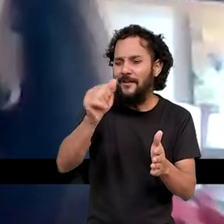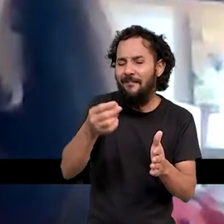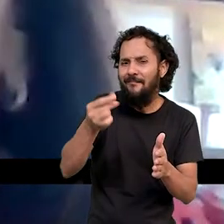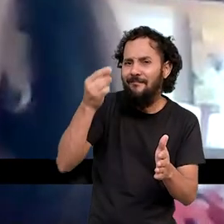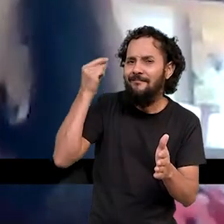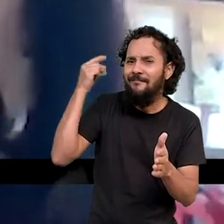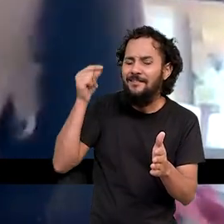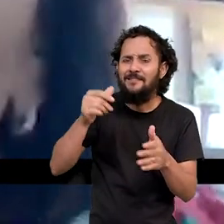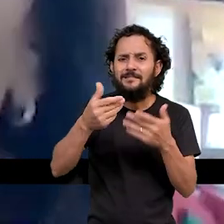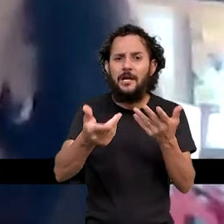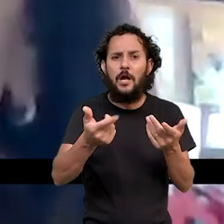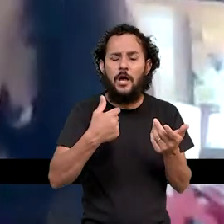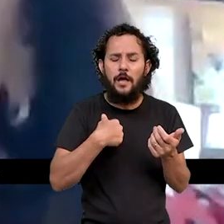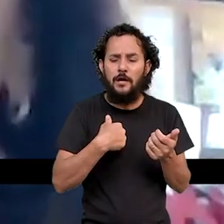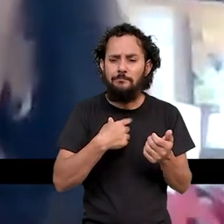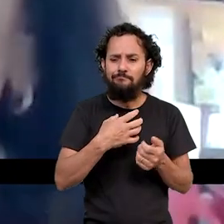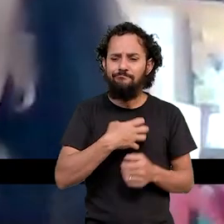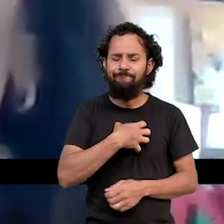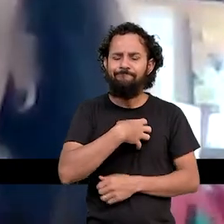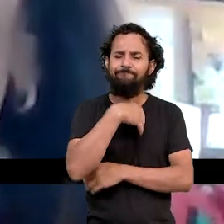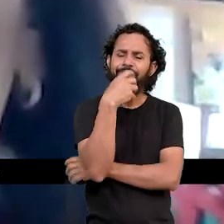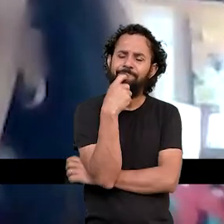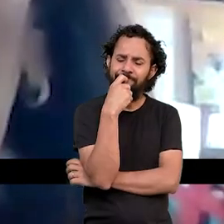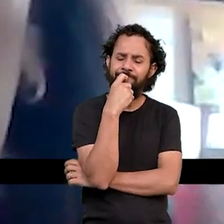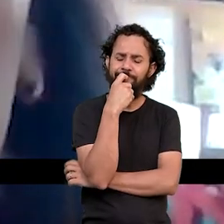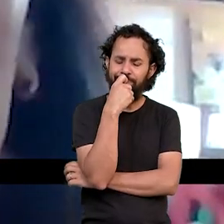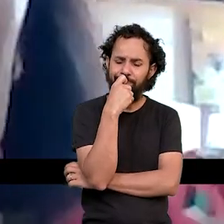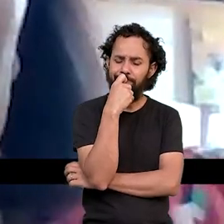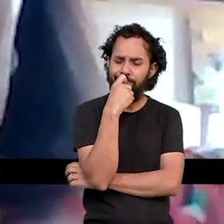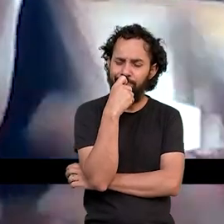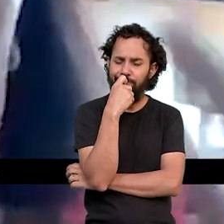aí eu me senti assim...